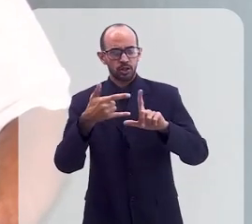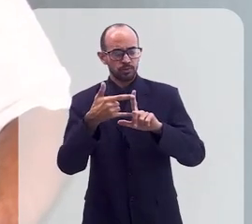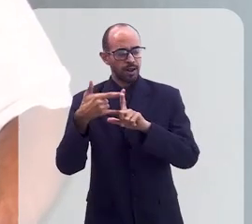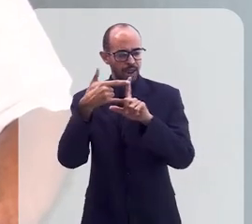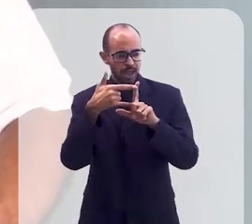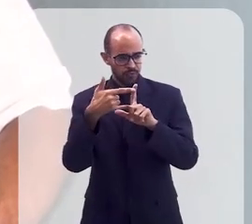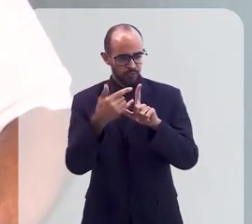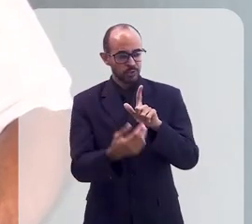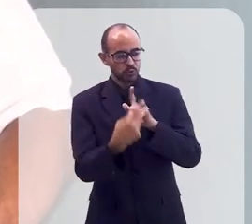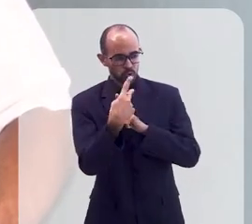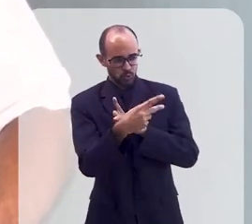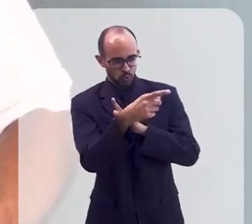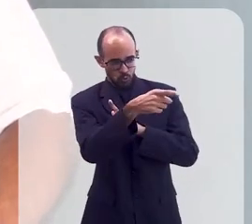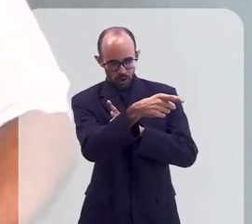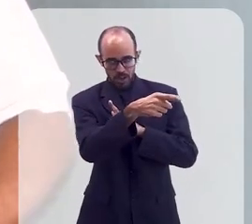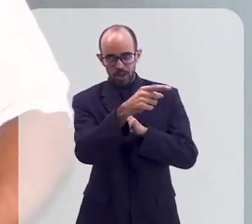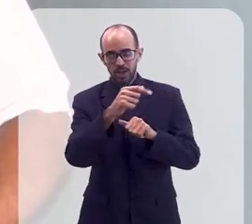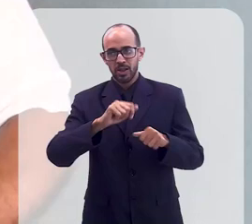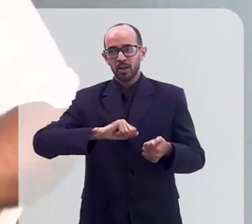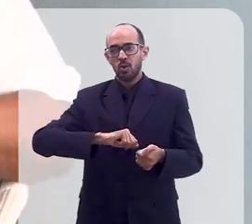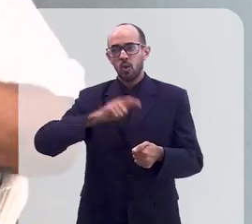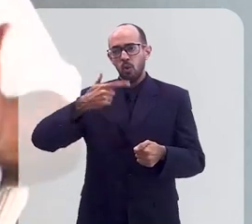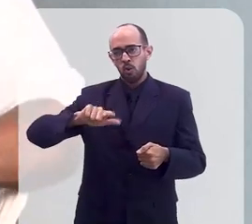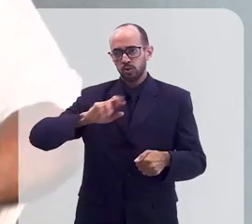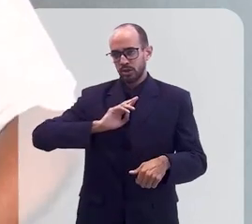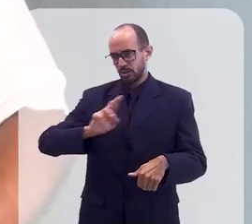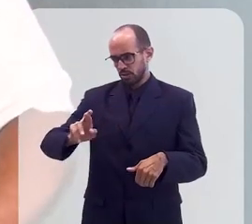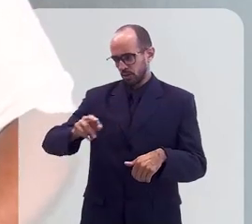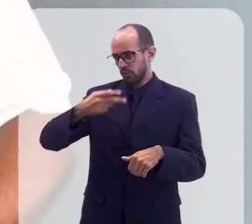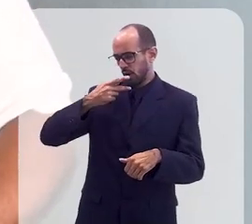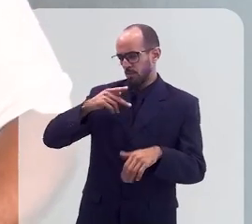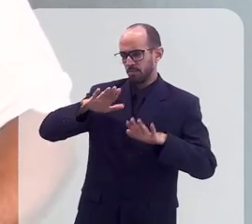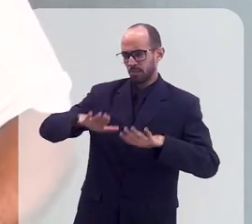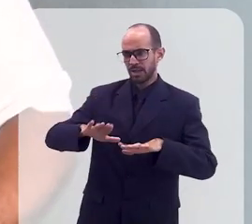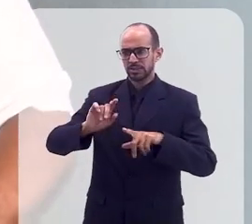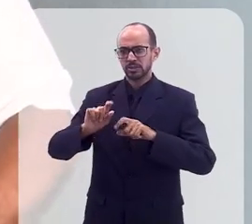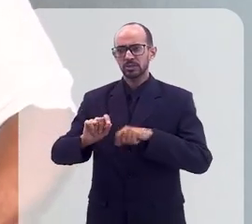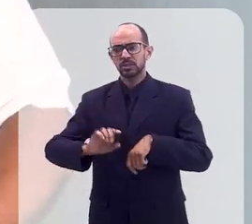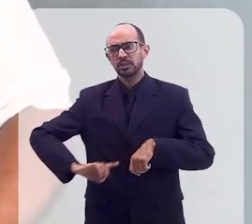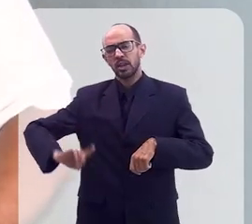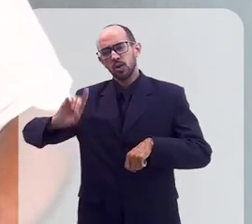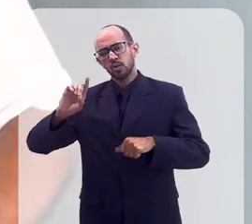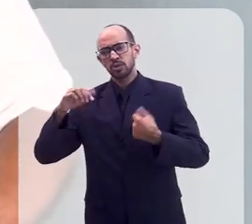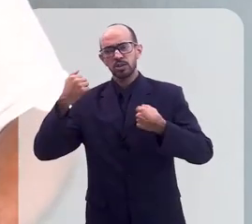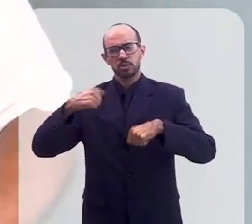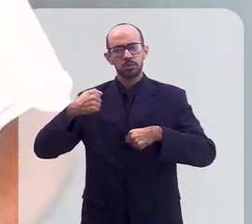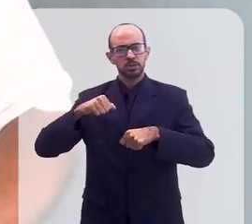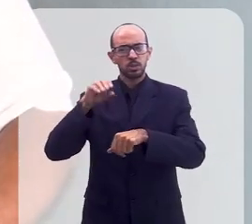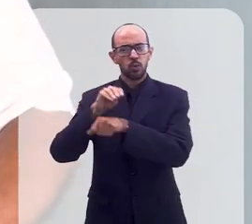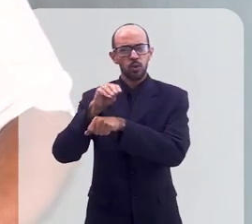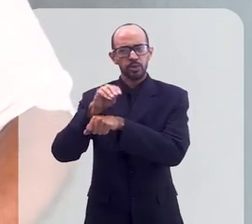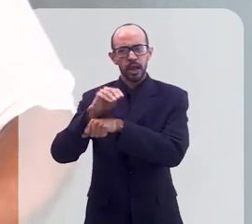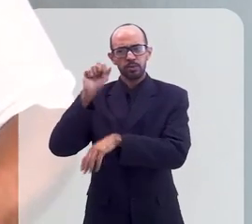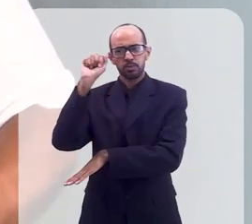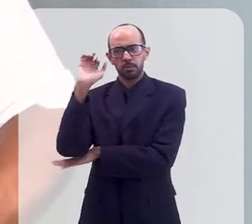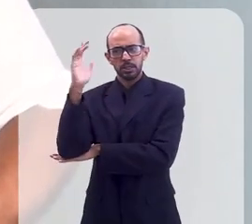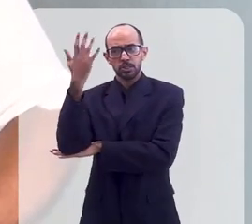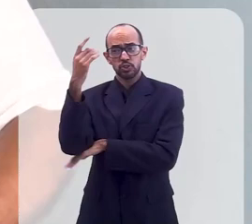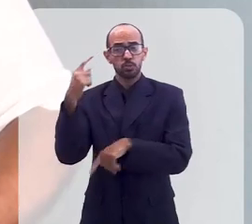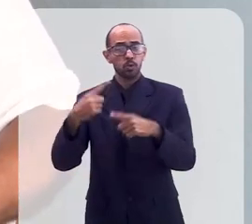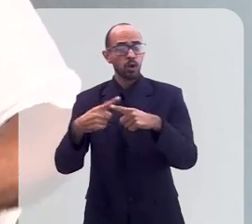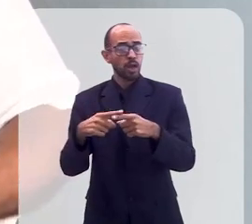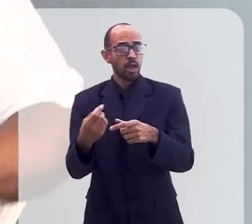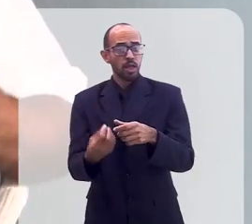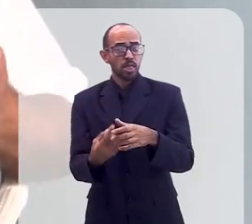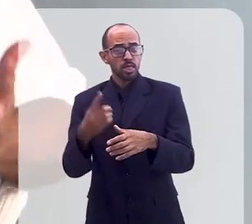numa live sua, da sua religião, com outras religiões. Não, mas Deus, nós devemos cuidar do meio